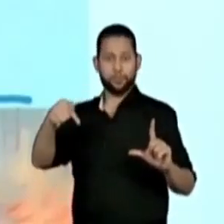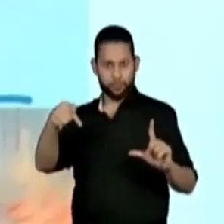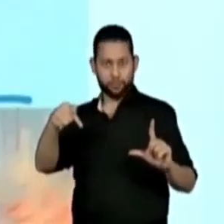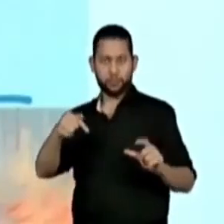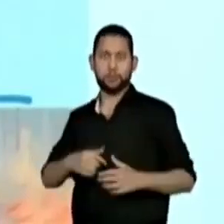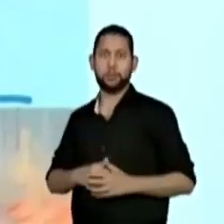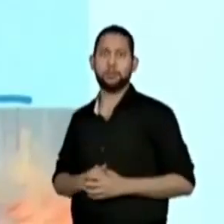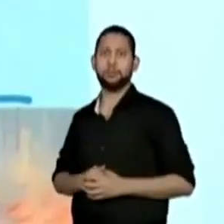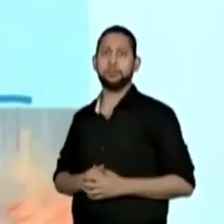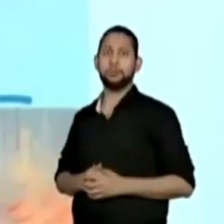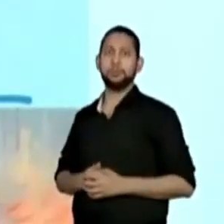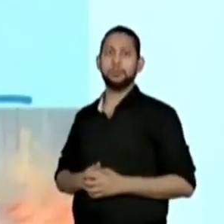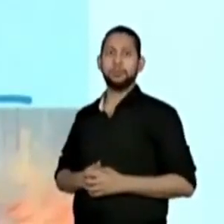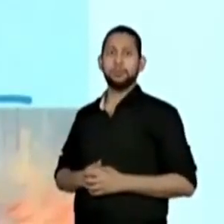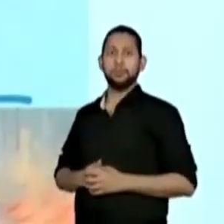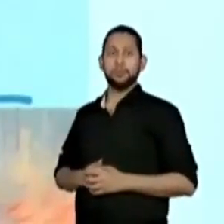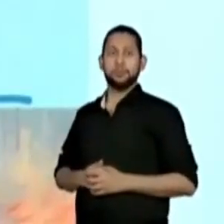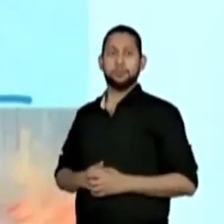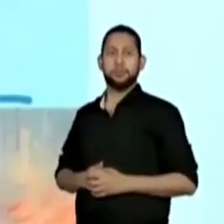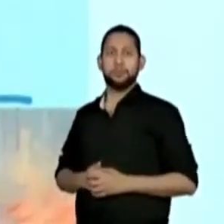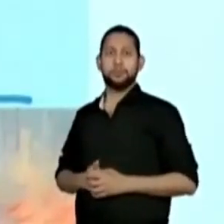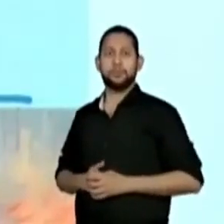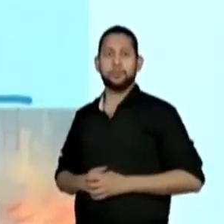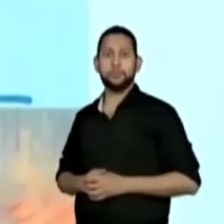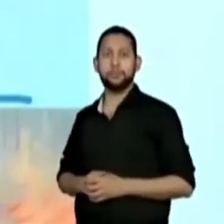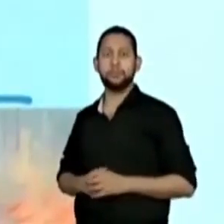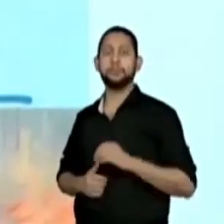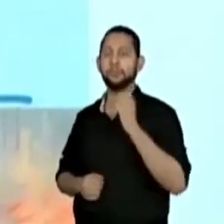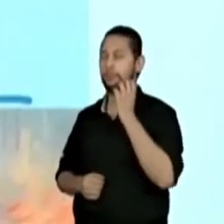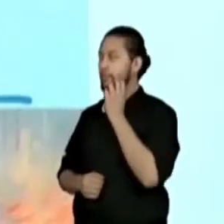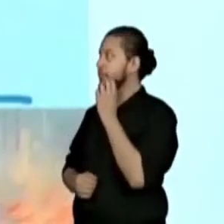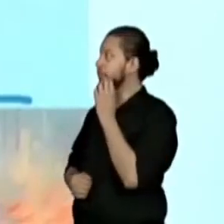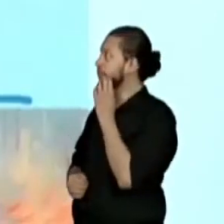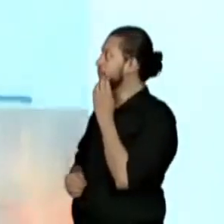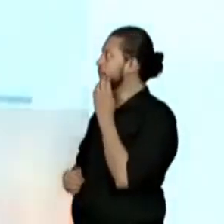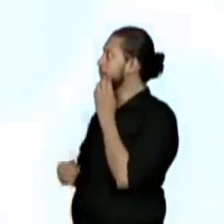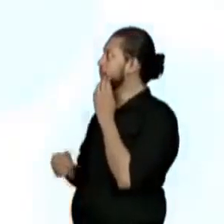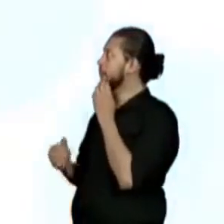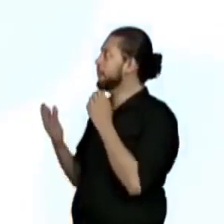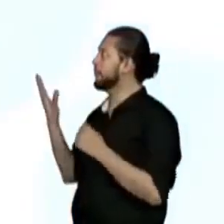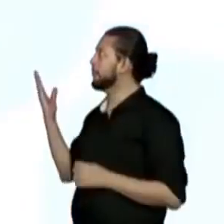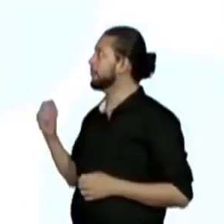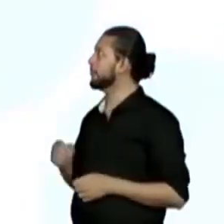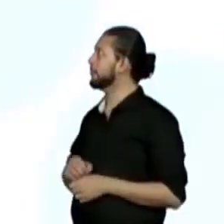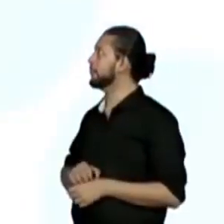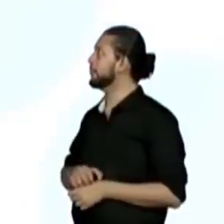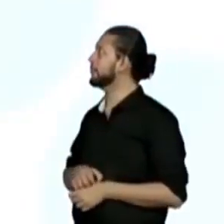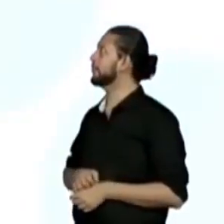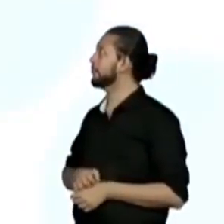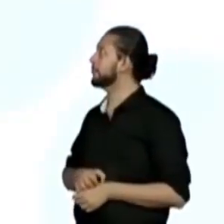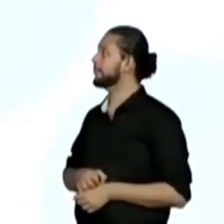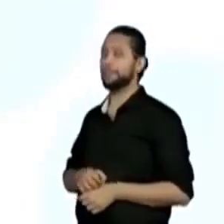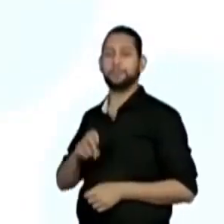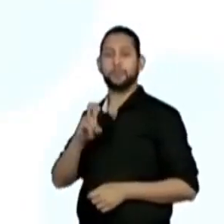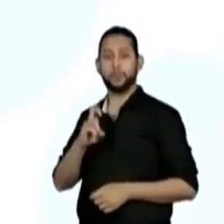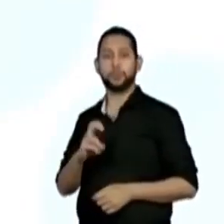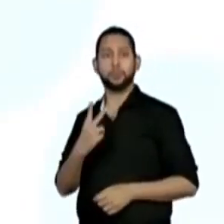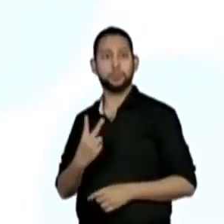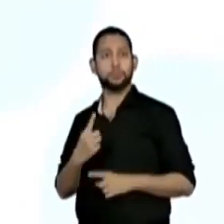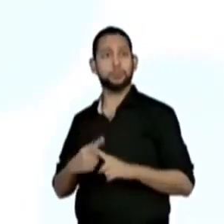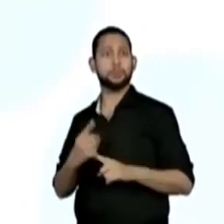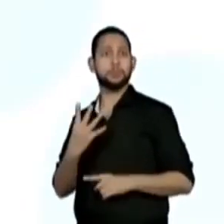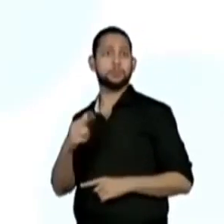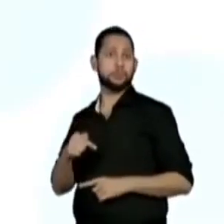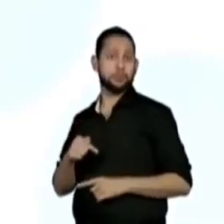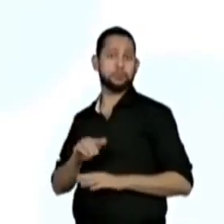centímetros no caso por 47 cm essa